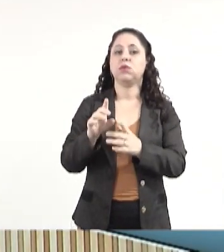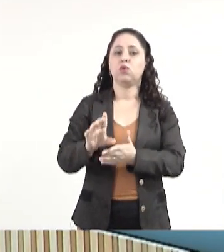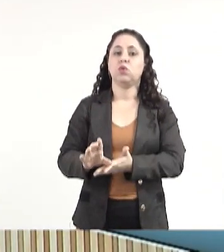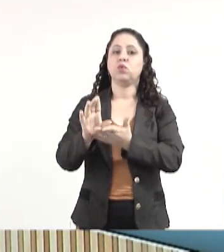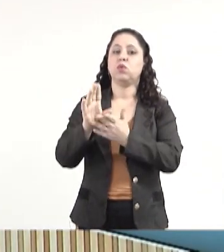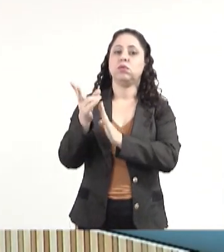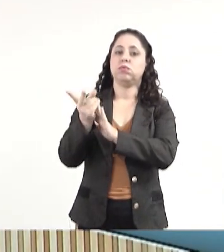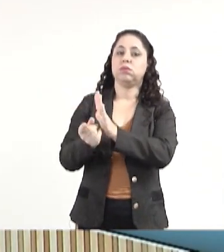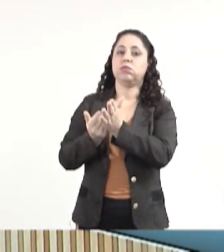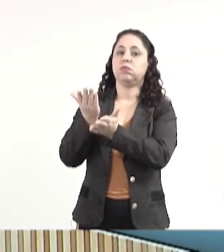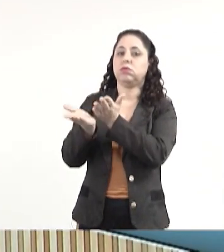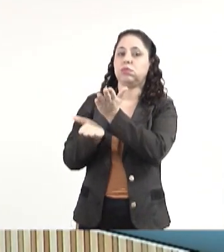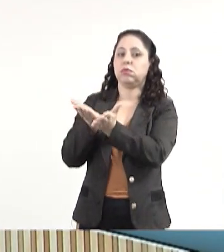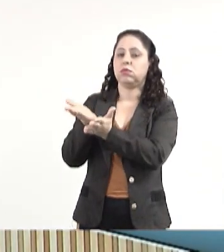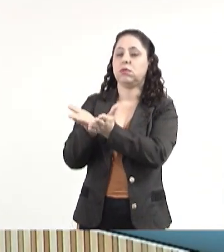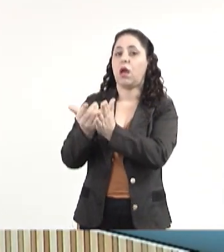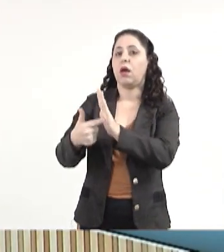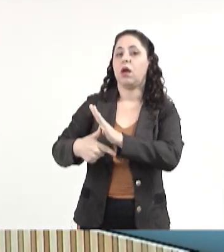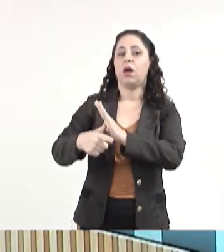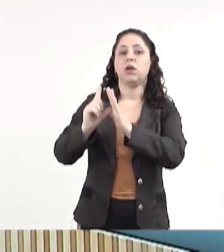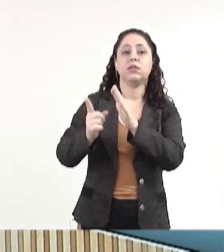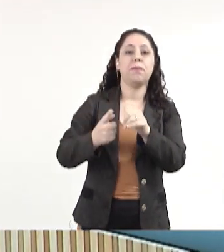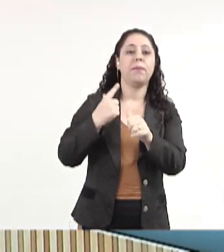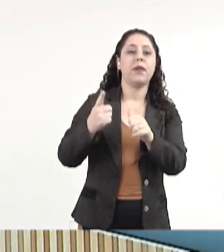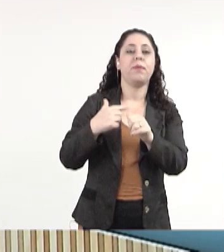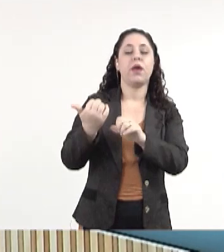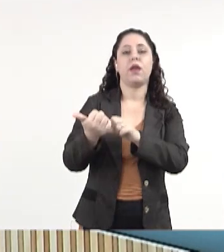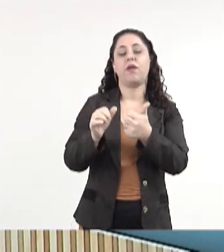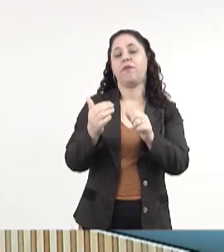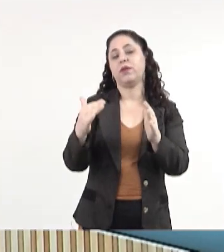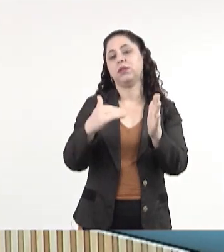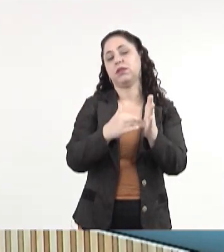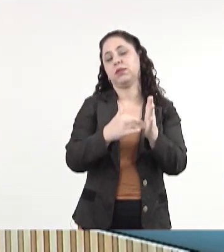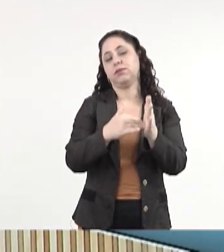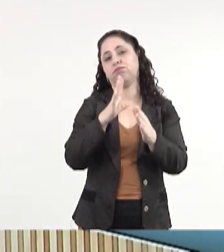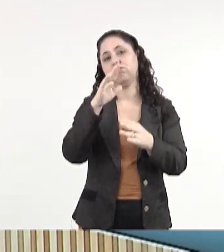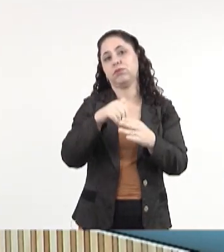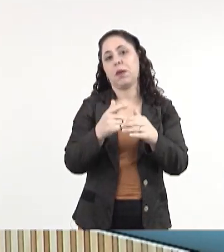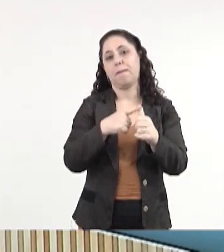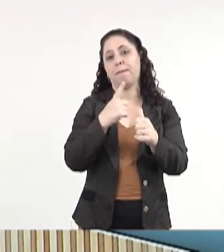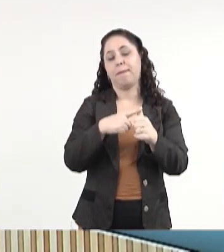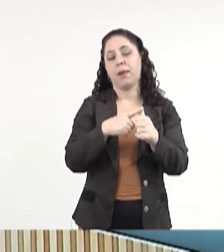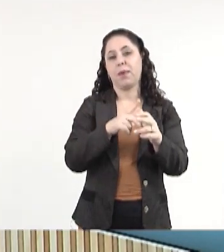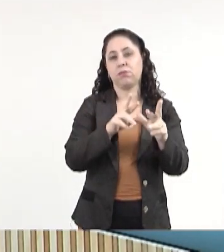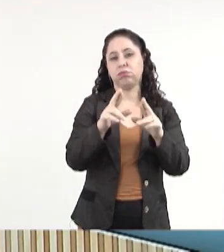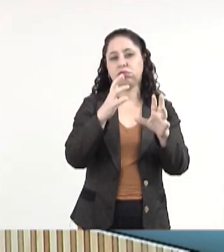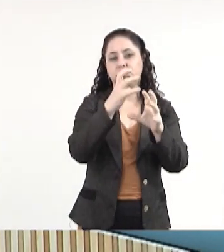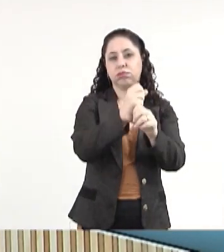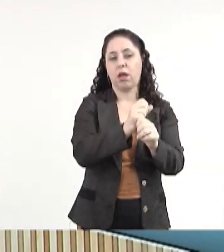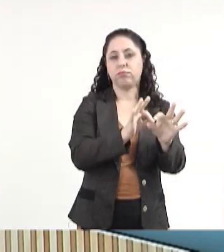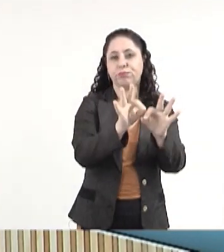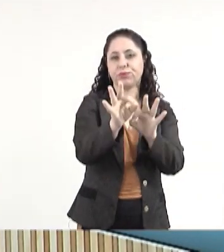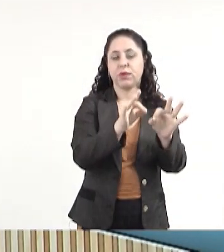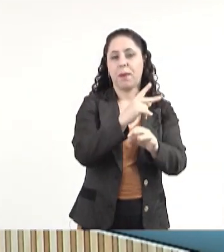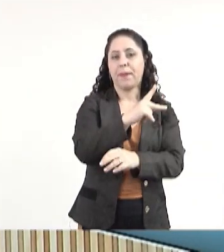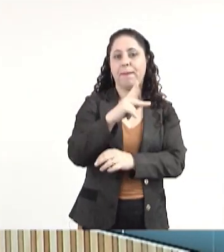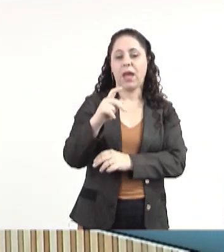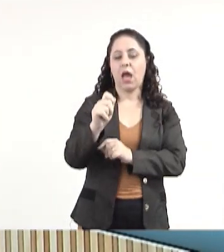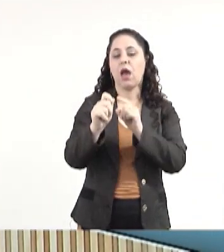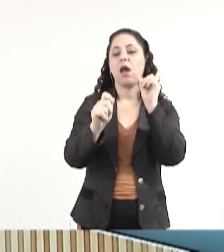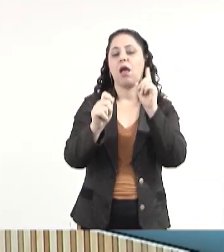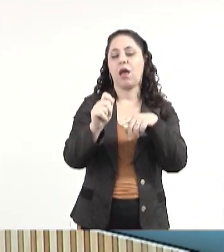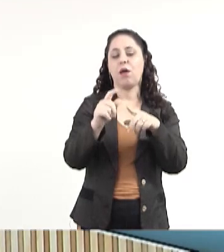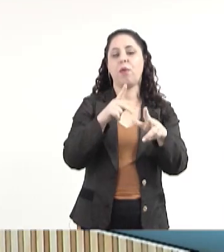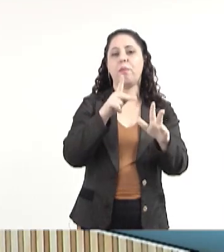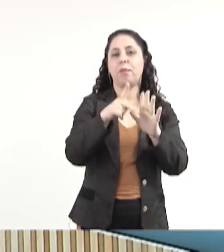pela Comissão de Finanças e Orçamento, antes de ir para uma primeira avaliação do plenário, e que trata da primeira revisão do plano plurianual, que é